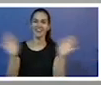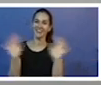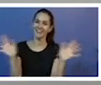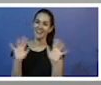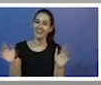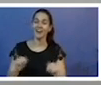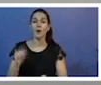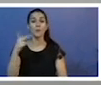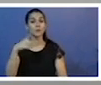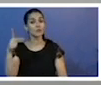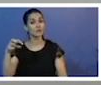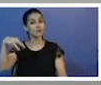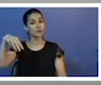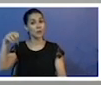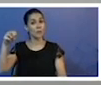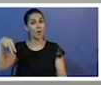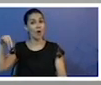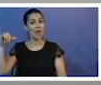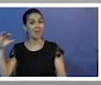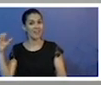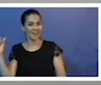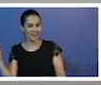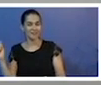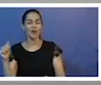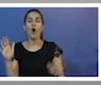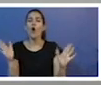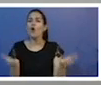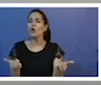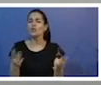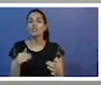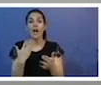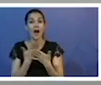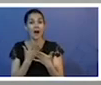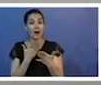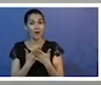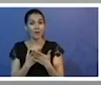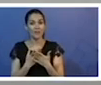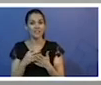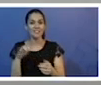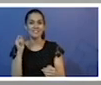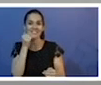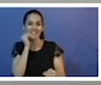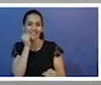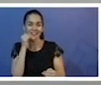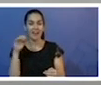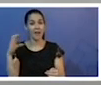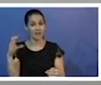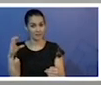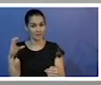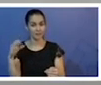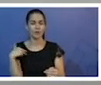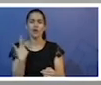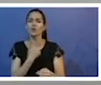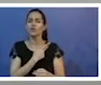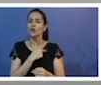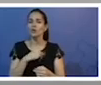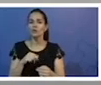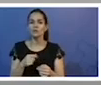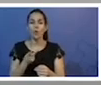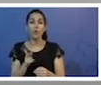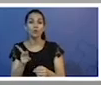Olá, eu sou a professora Mônica e na nossa aula de ciências de hoje a gente vai dar sequência nas